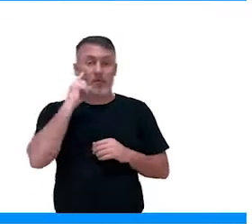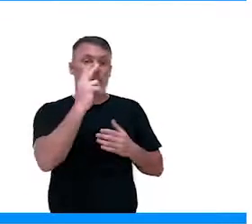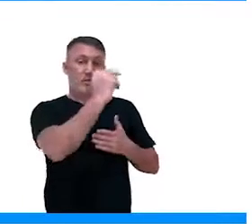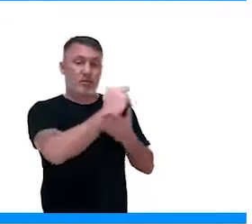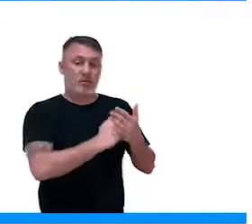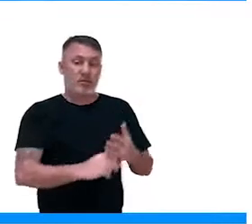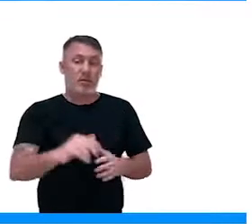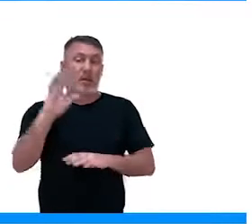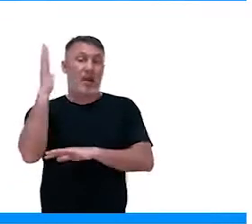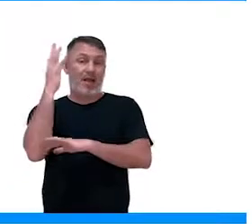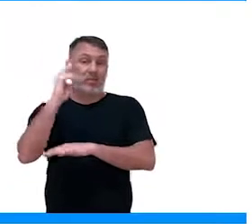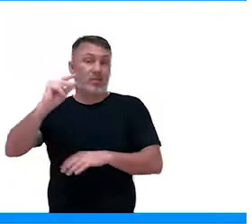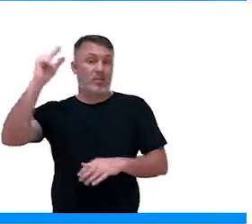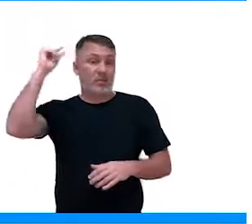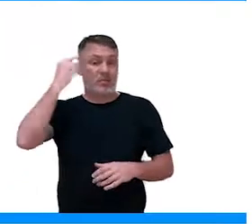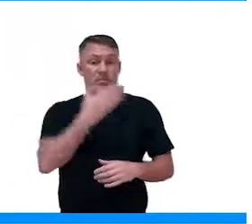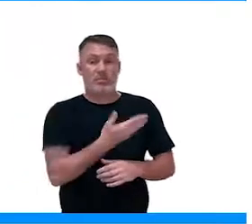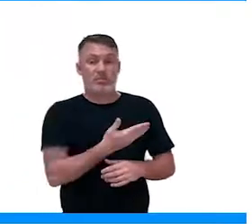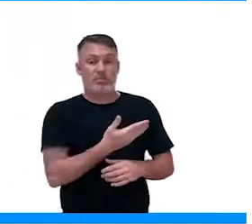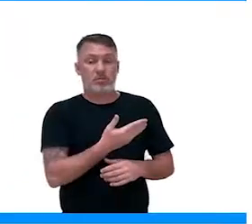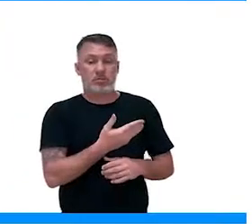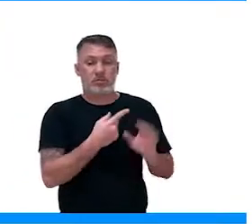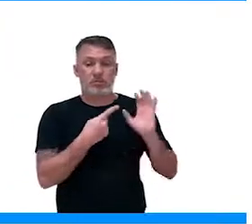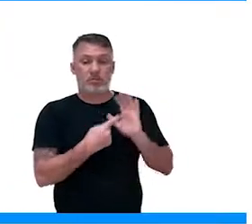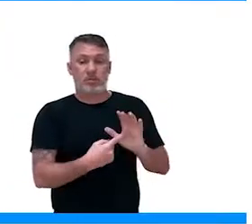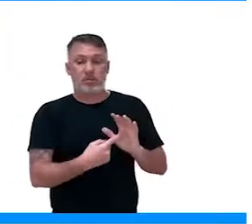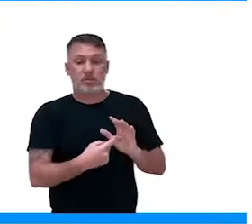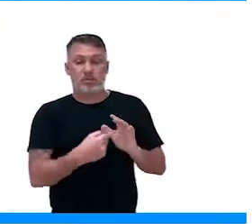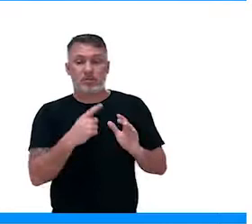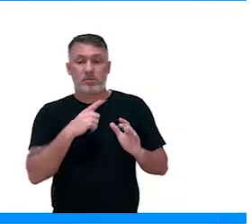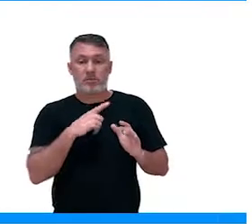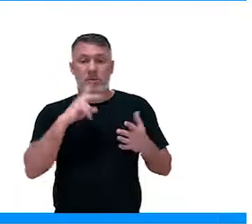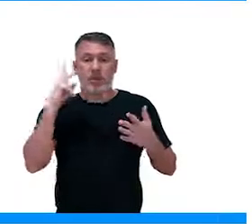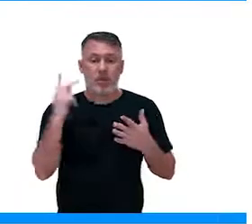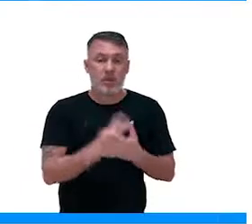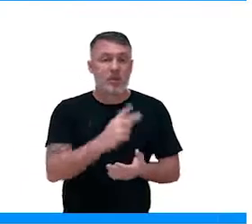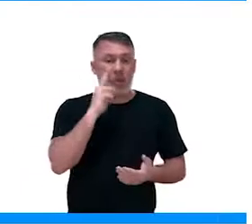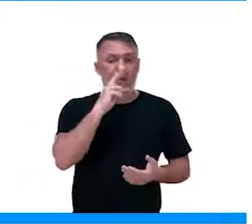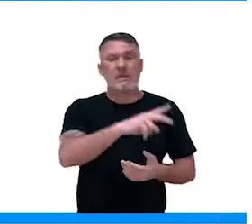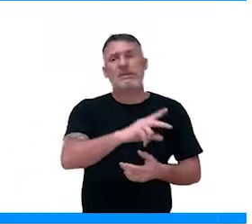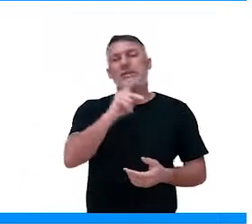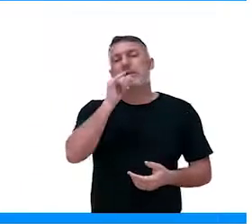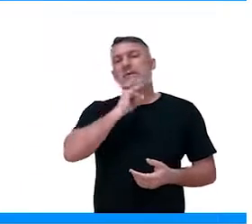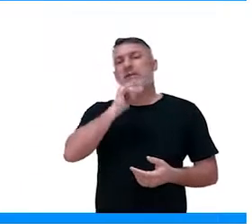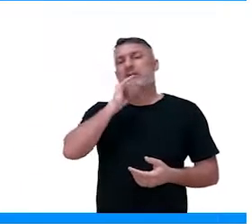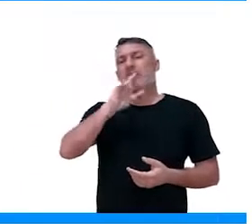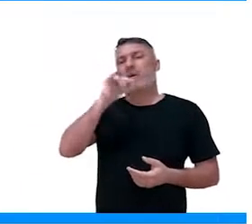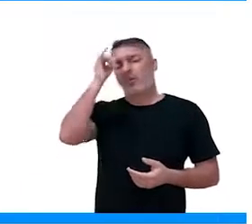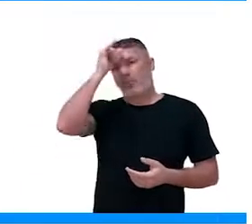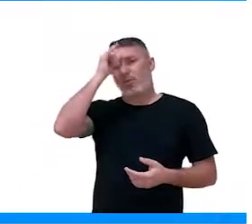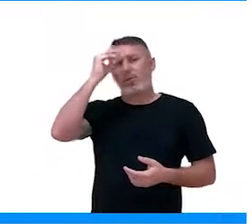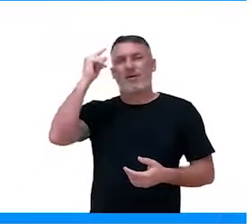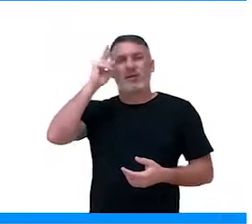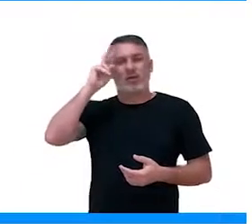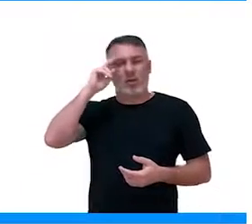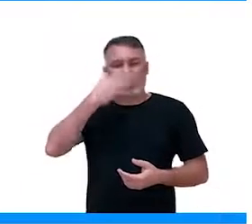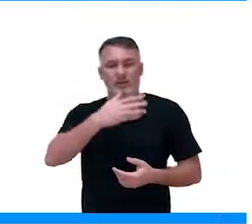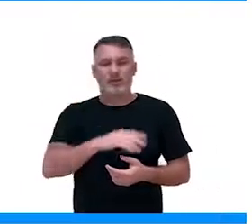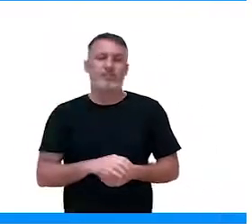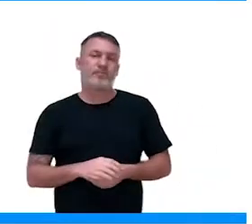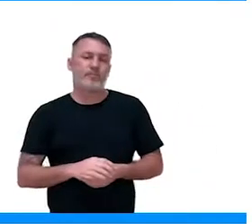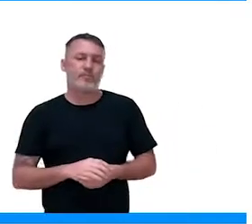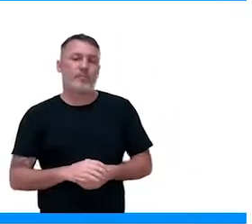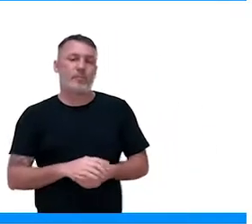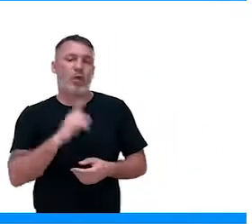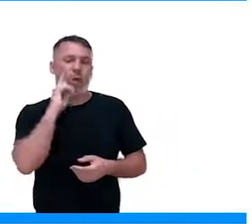assim, desse jeito, Juquinha, tá vendo? Que barato, vovô. E aí a gente tem um museu arqueológico. Tá vendo que a gente